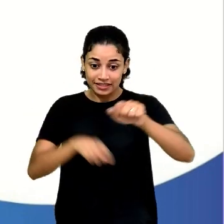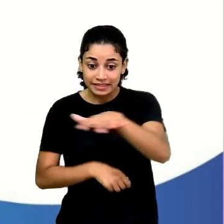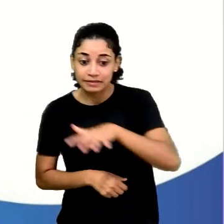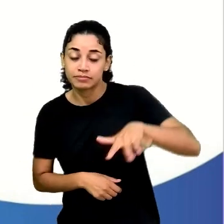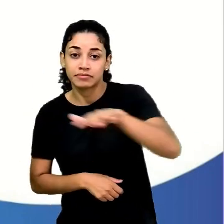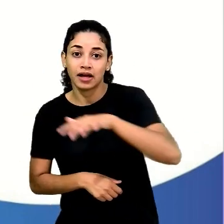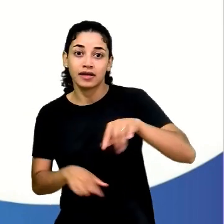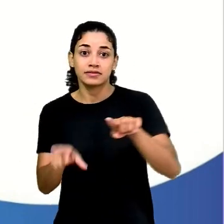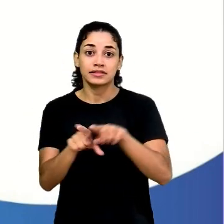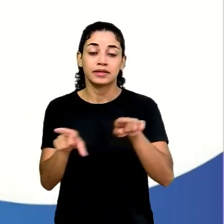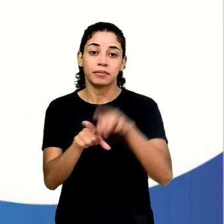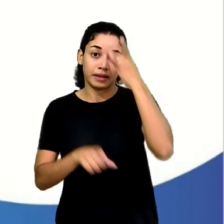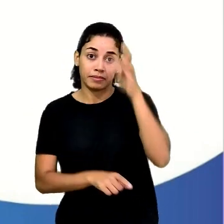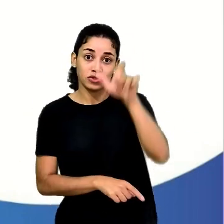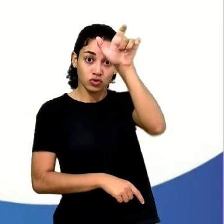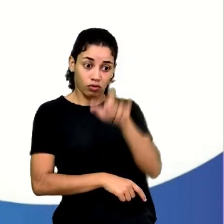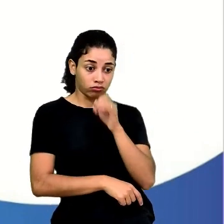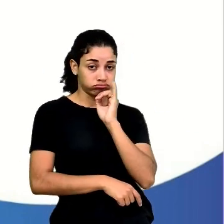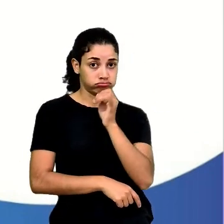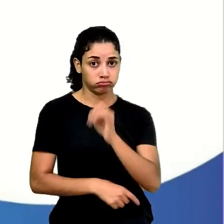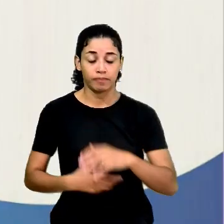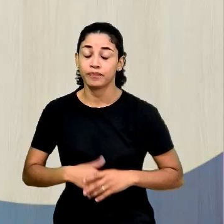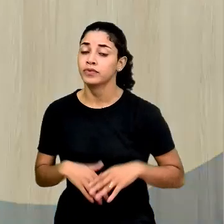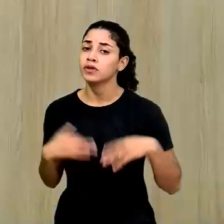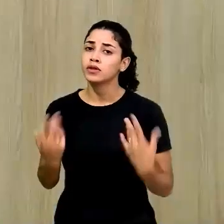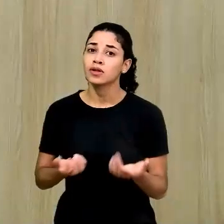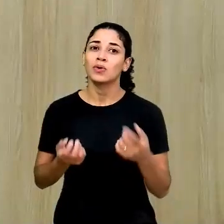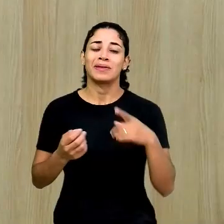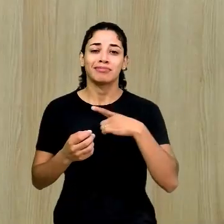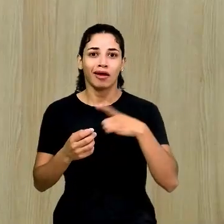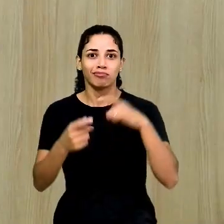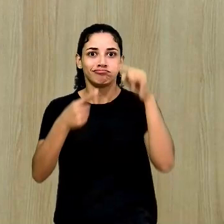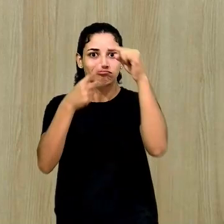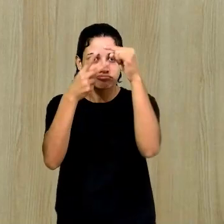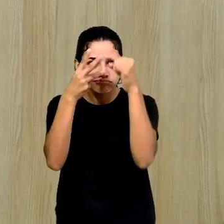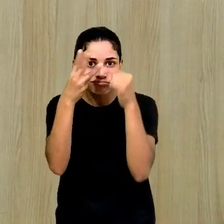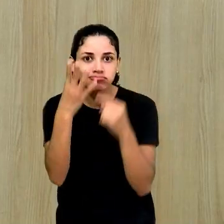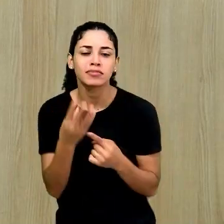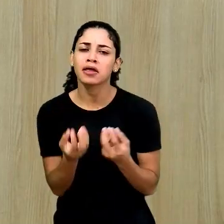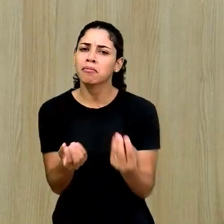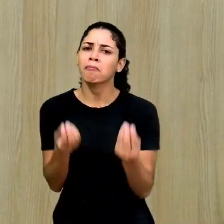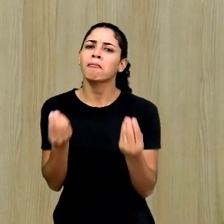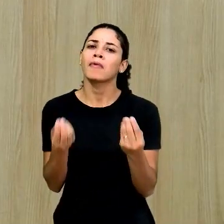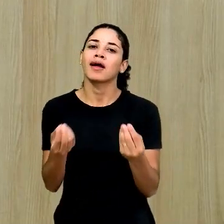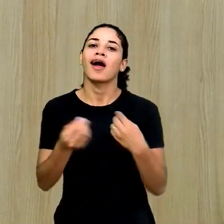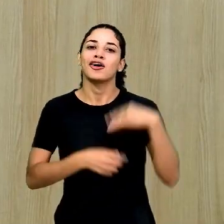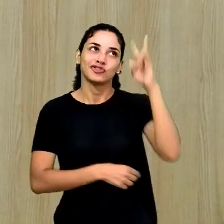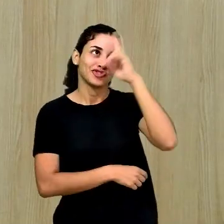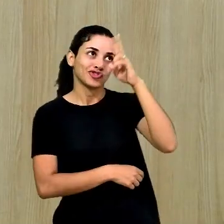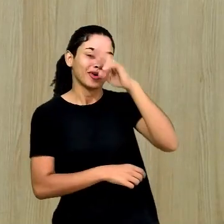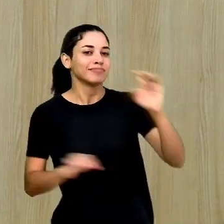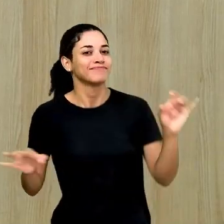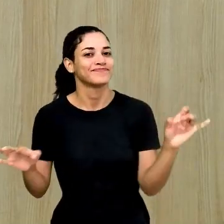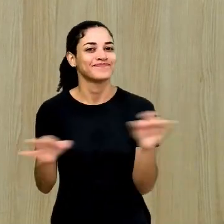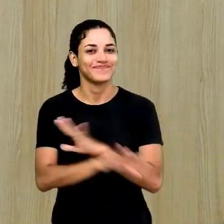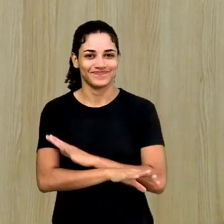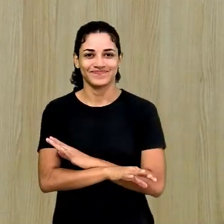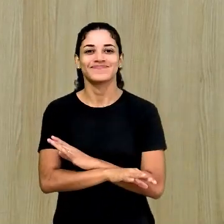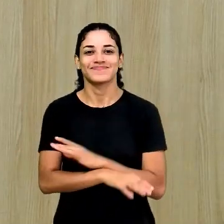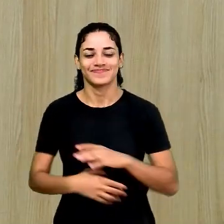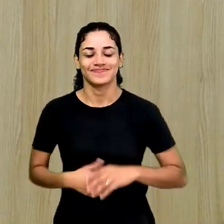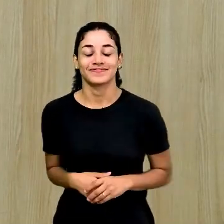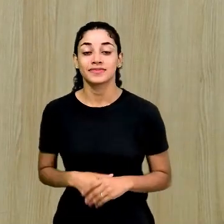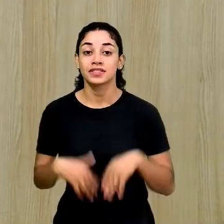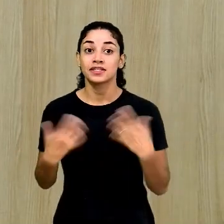e narrador. Ou seja, toda uma situação para que a história aconteça.